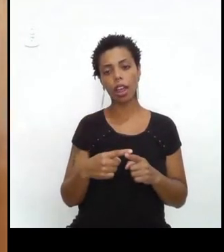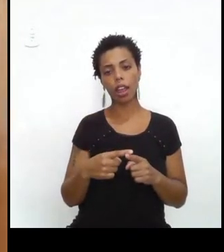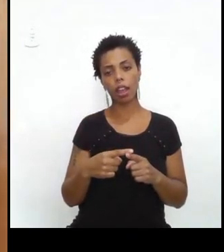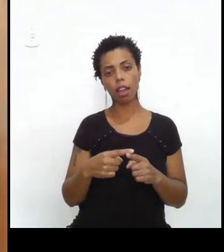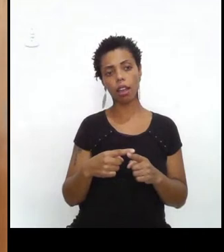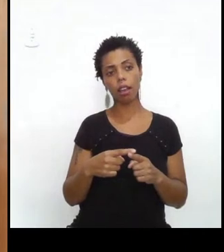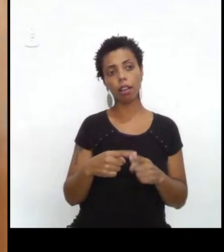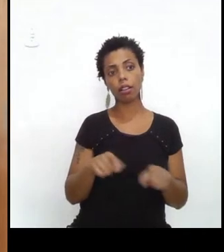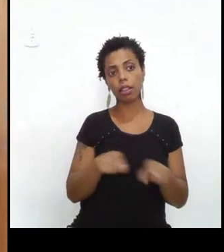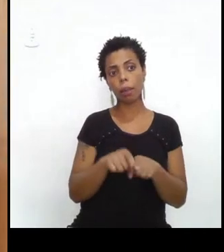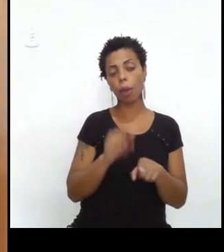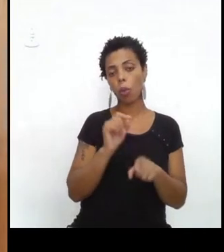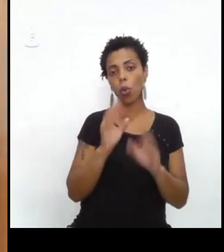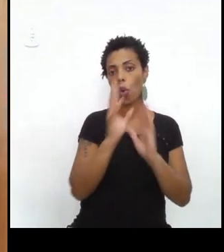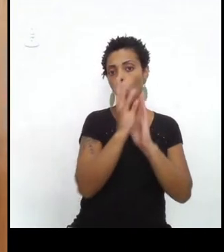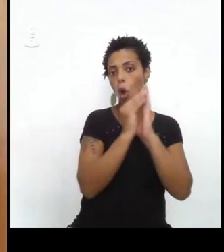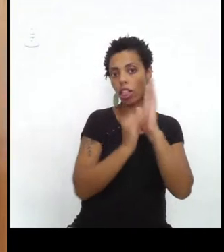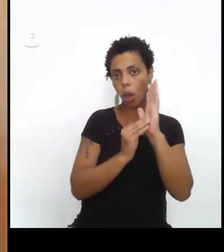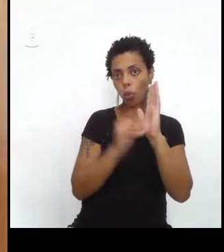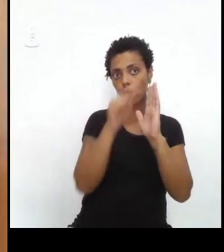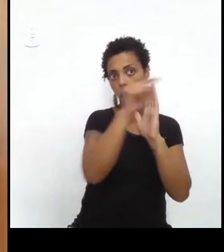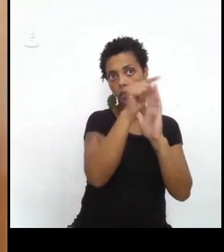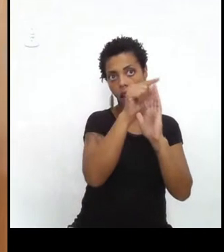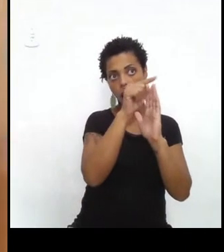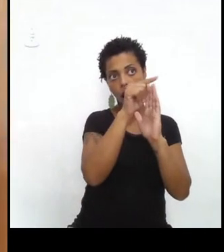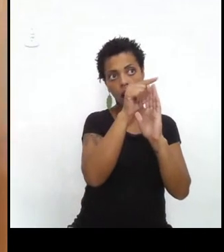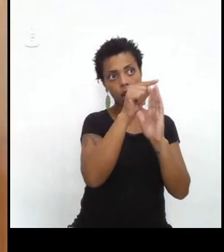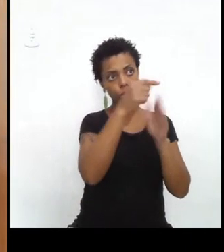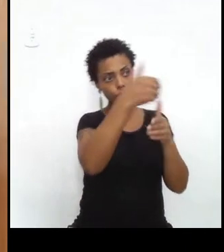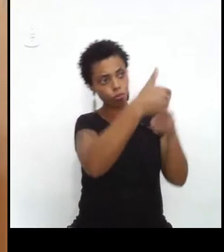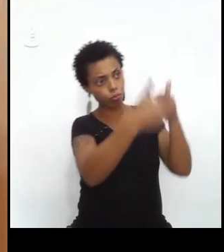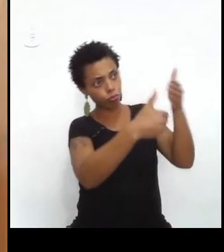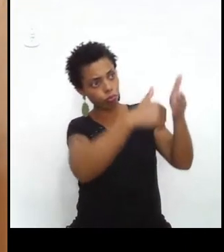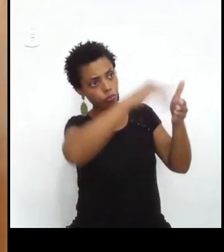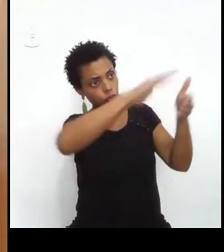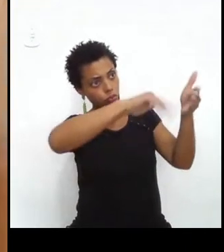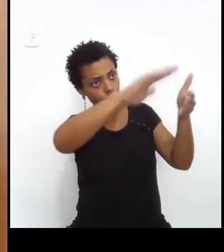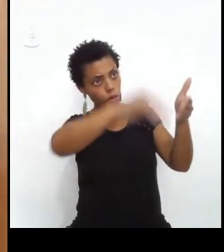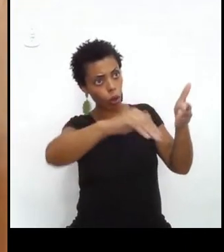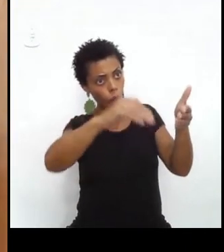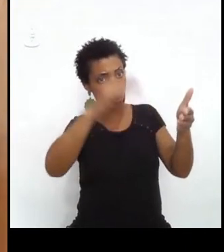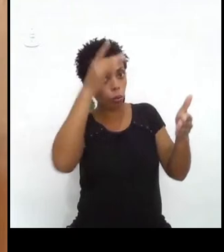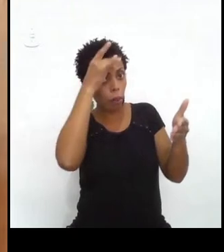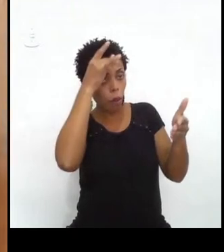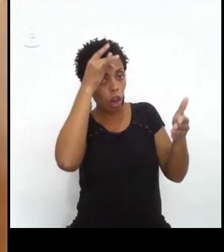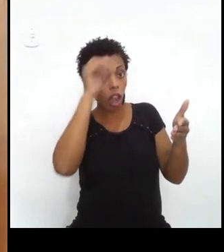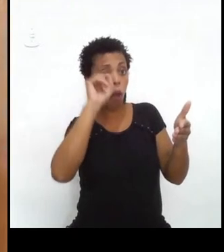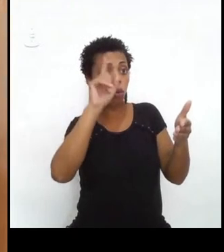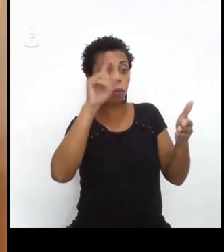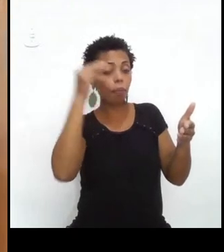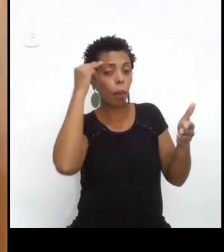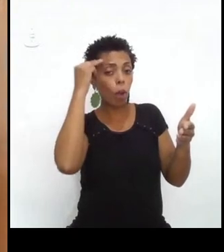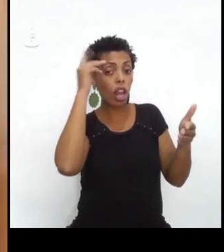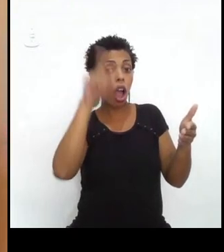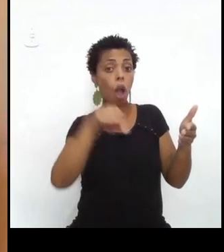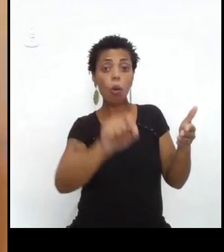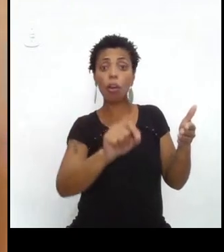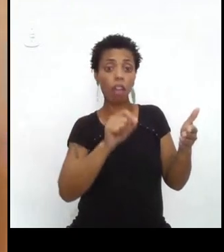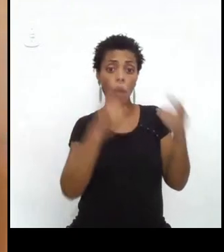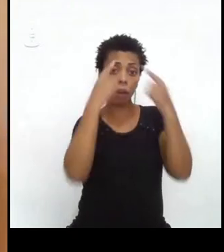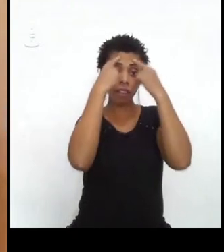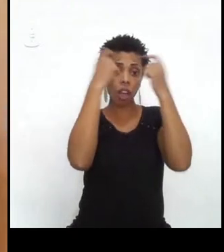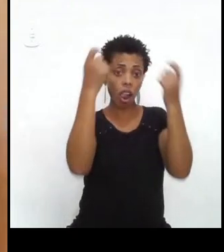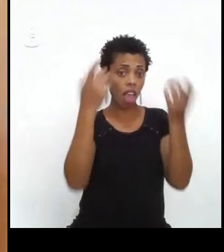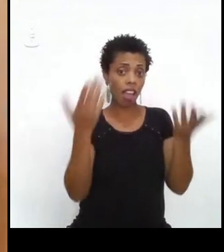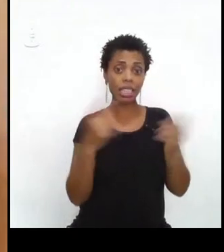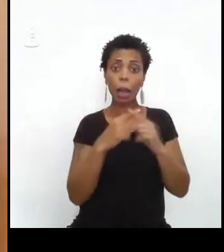é Mundial eram contábil da violência que é melhor maneira aubicao a não ser para o resto da vida real quanto à